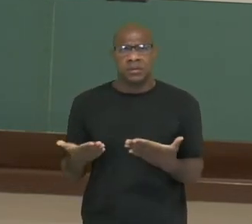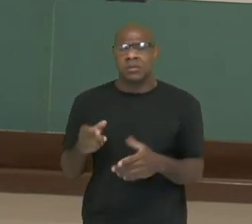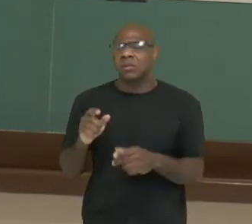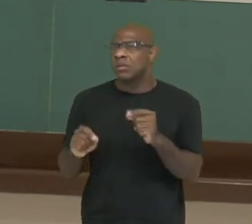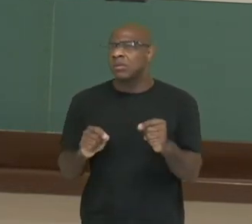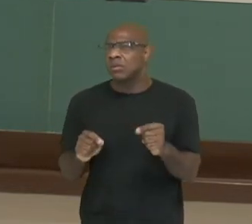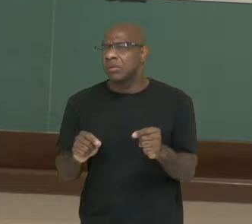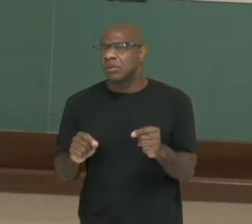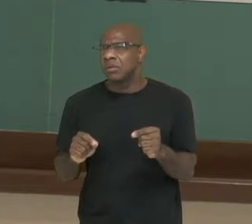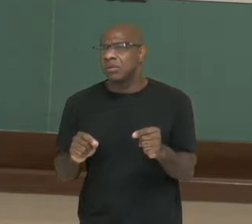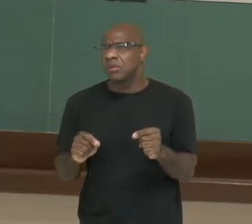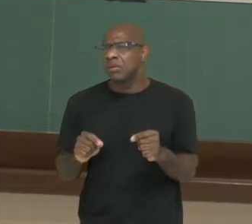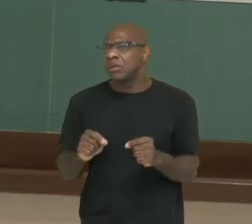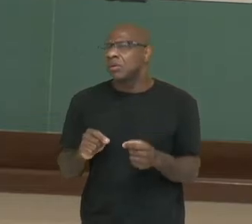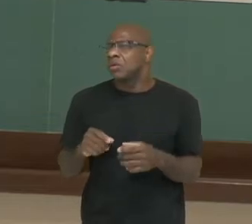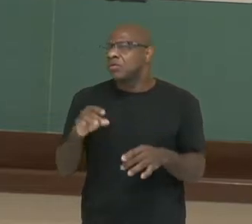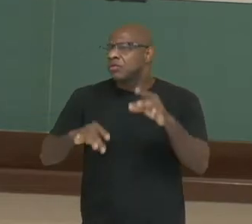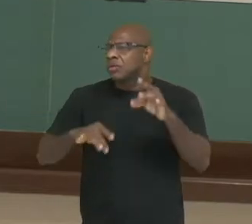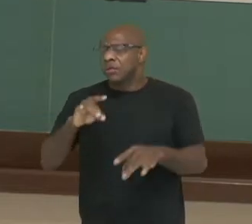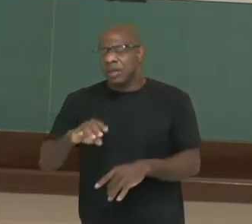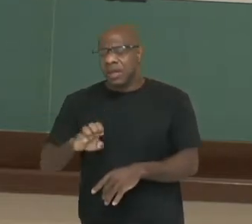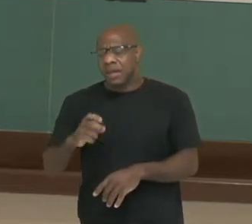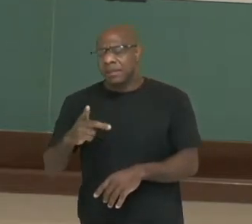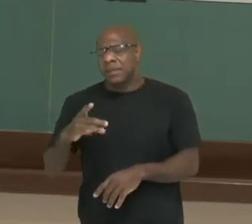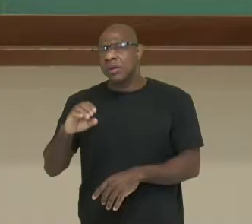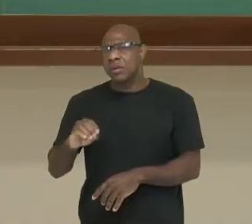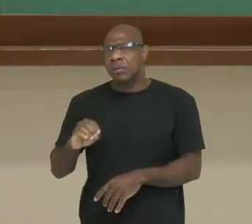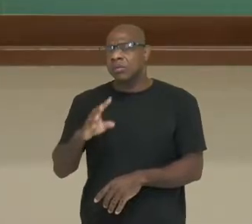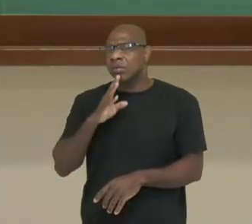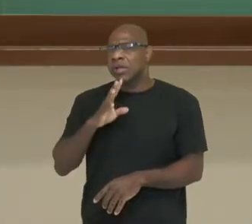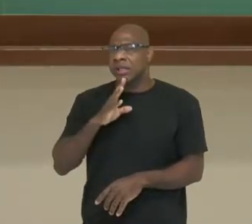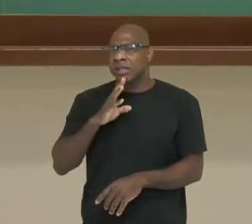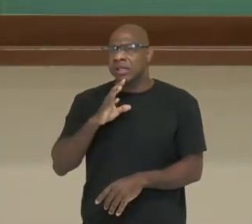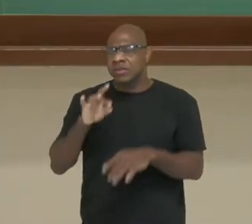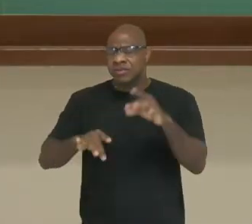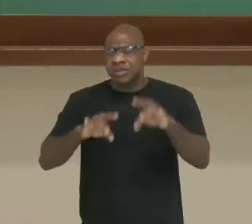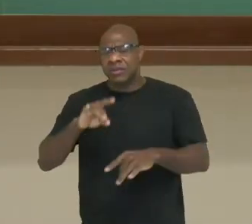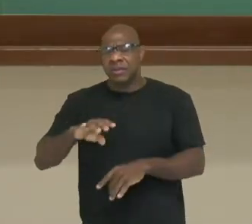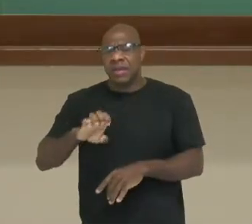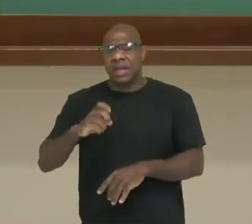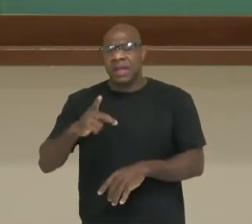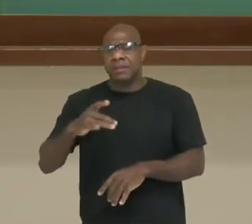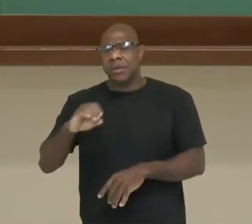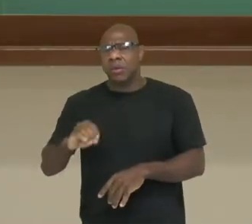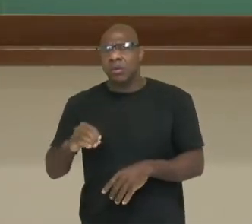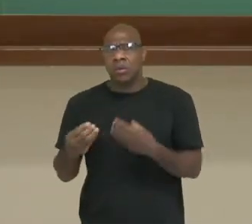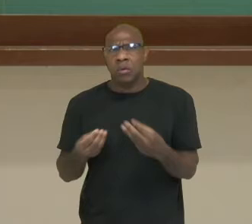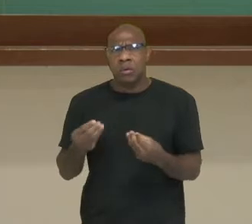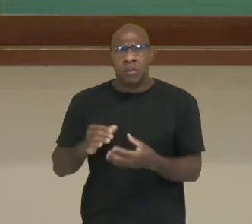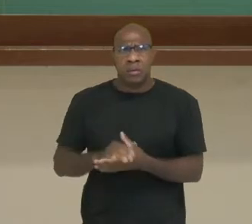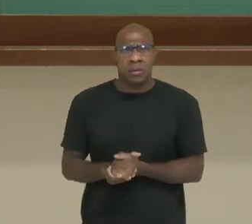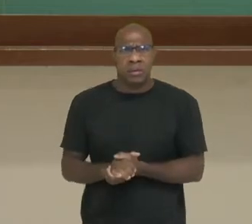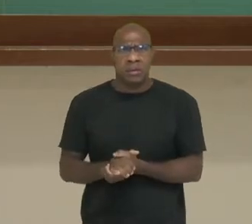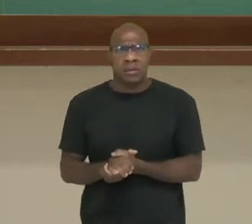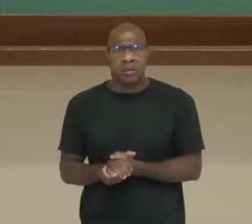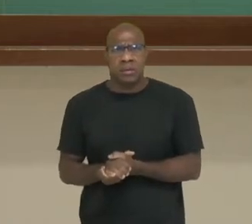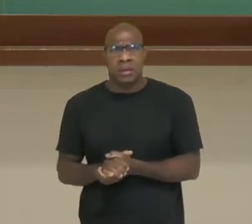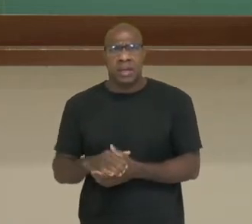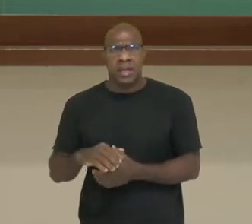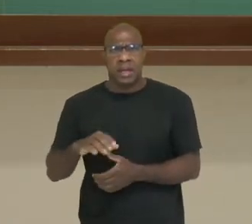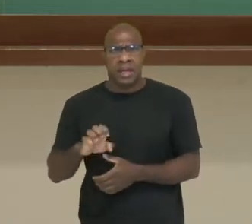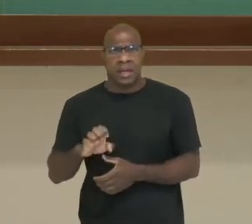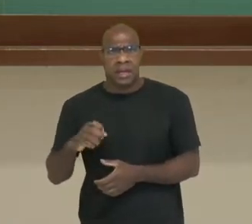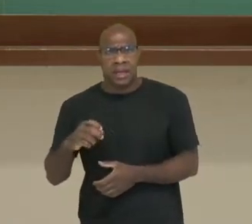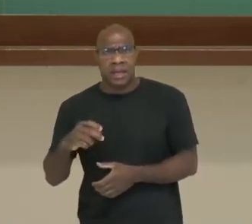o que é o teatro épico? Já ouviu falar? Não? Tudo bem, juntos a gente vai falar sobre o teatro épico, que